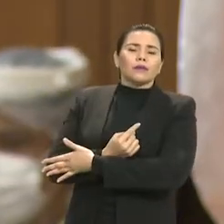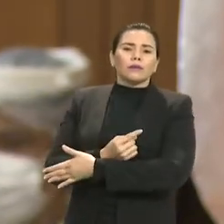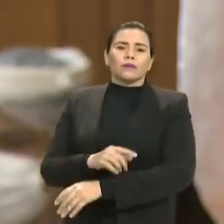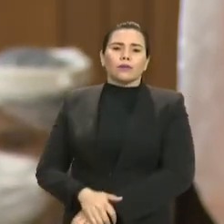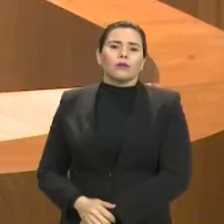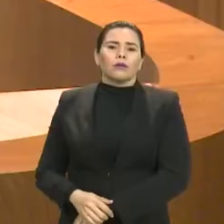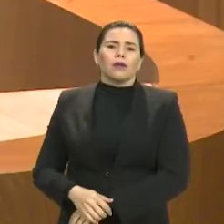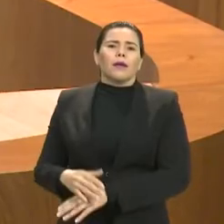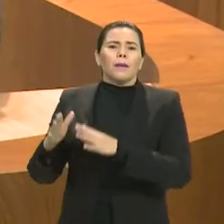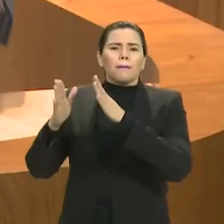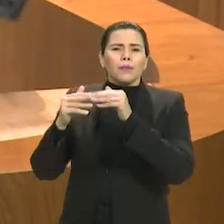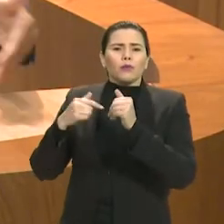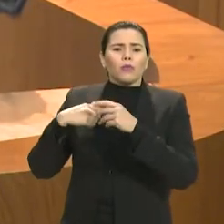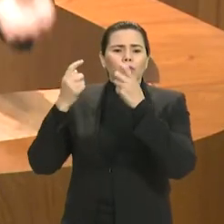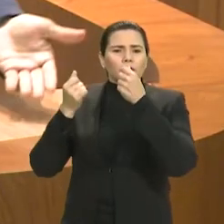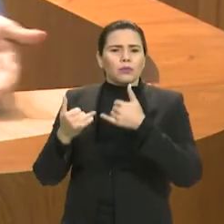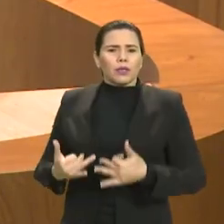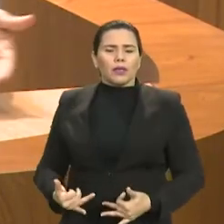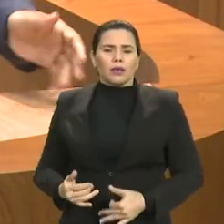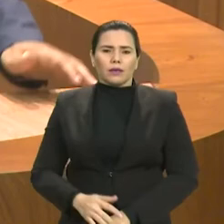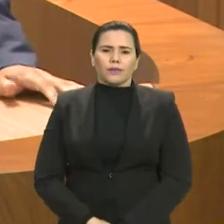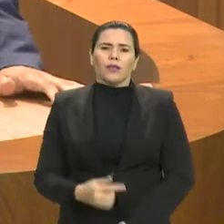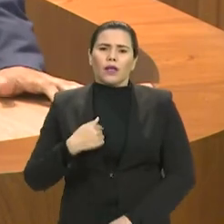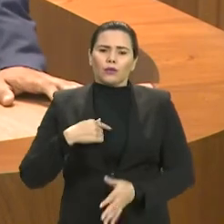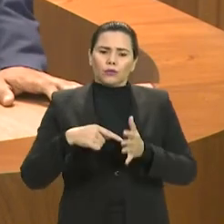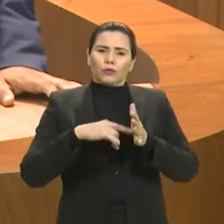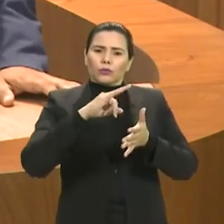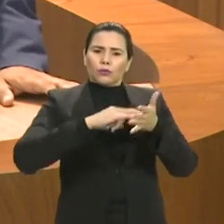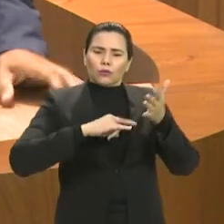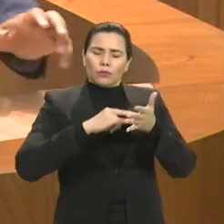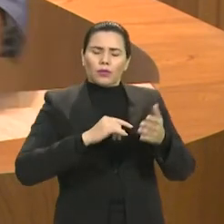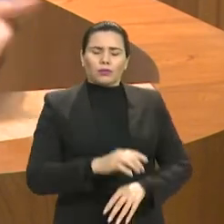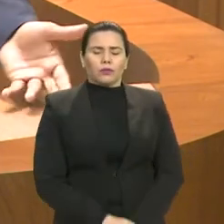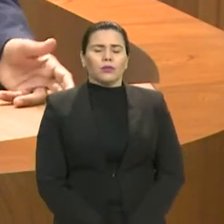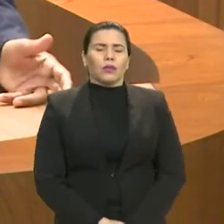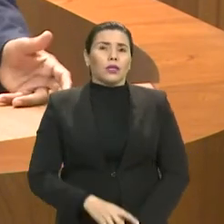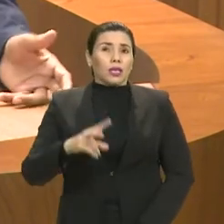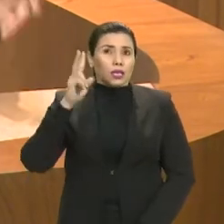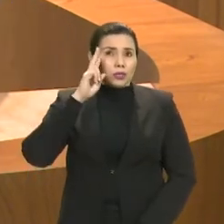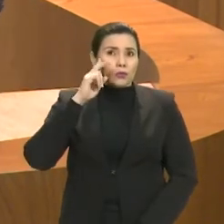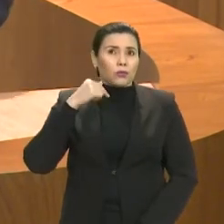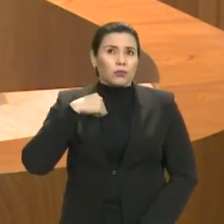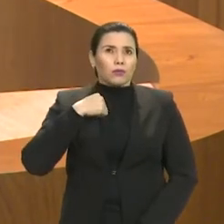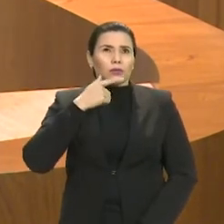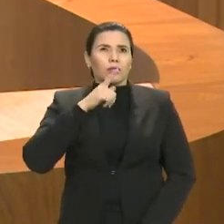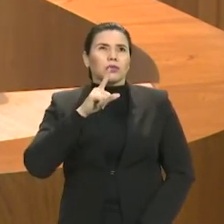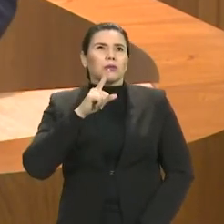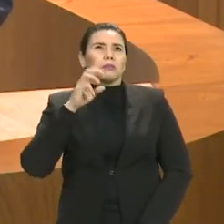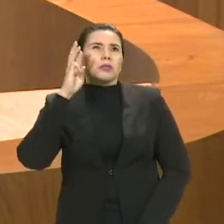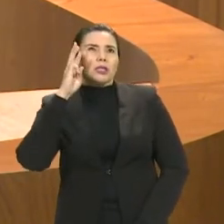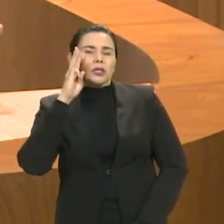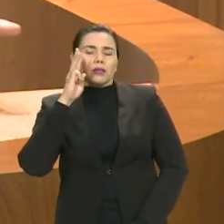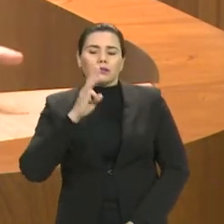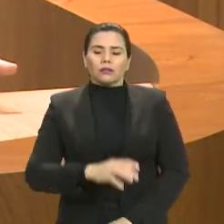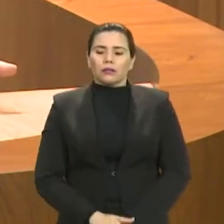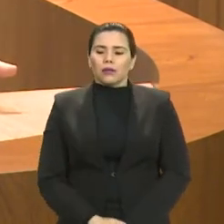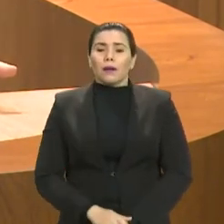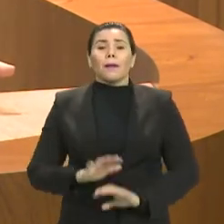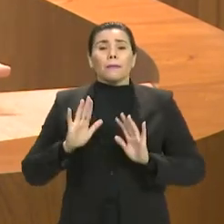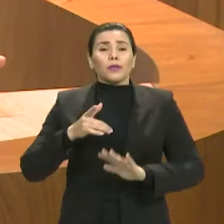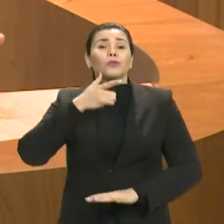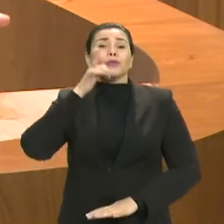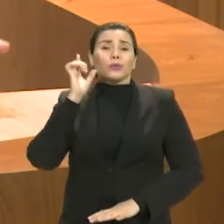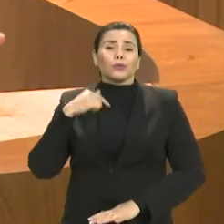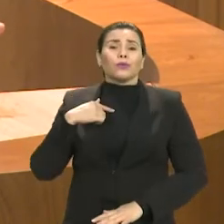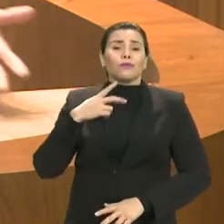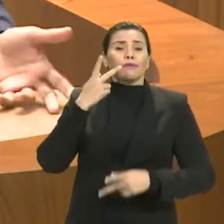Assembleia. Já tínhamos essa documentação desde segunda e terça, mas fizemos ontem, e ele questionando. E da mesma forma que eu falei na tribuna, eu também repassei para o